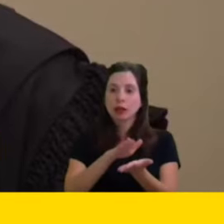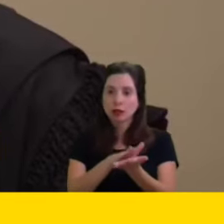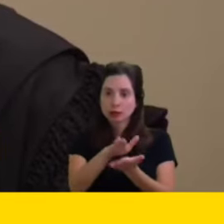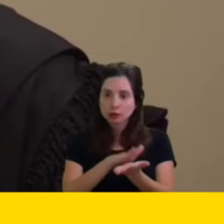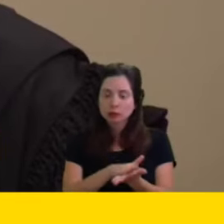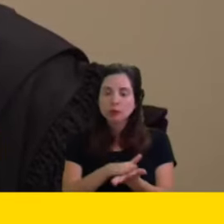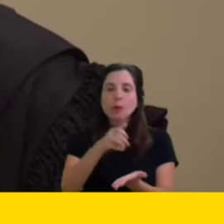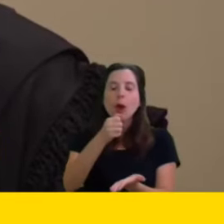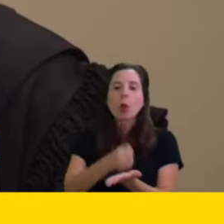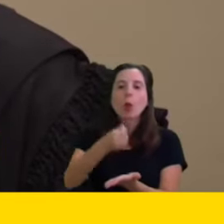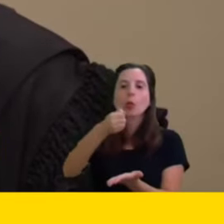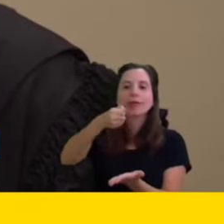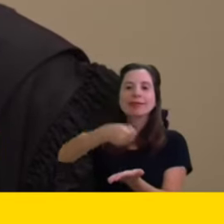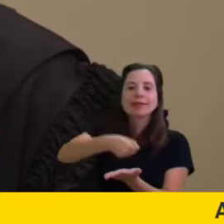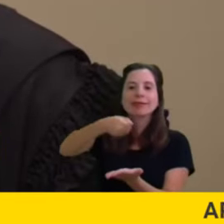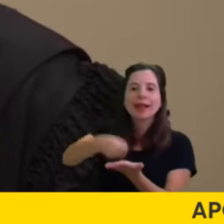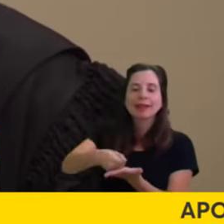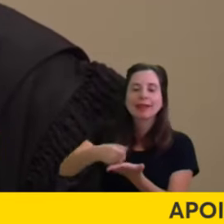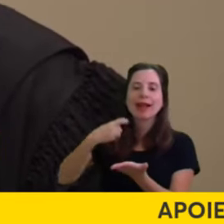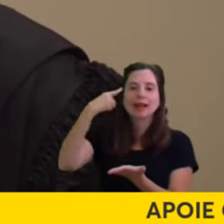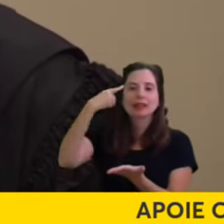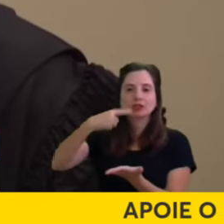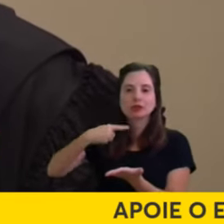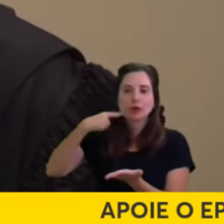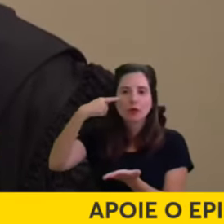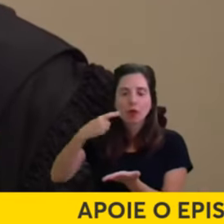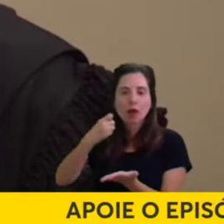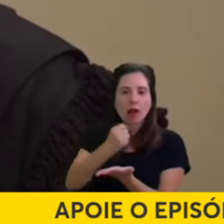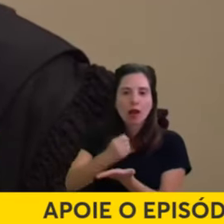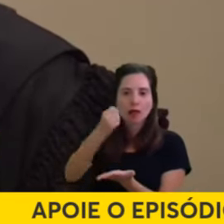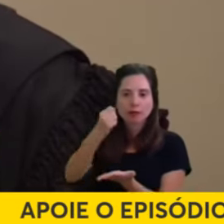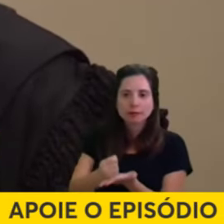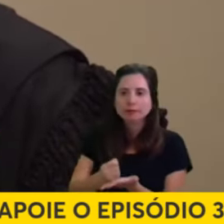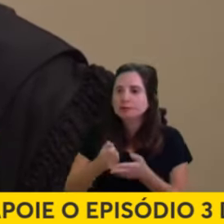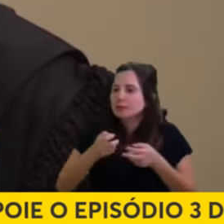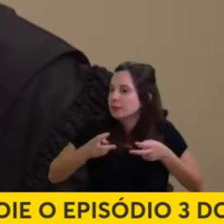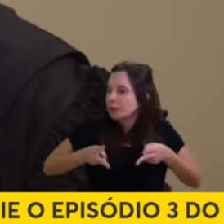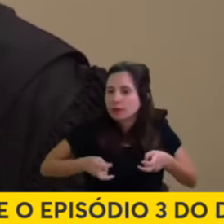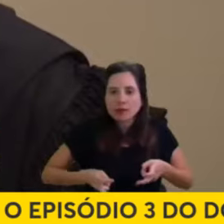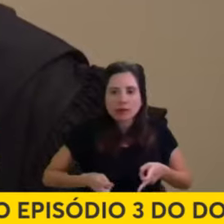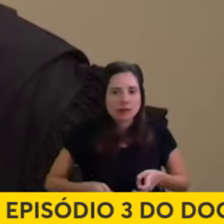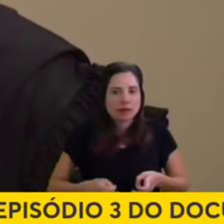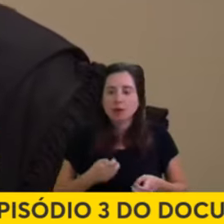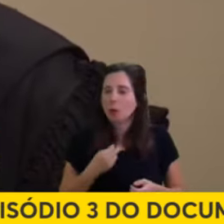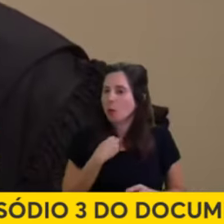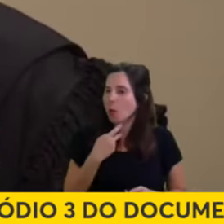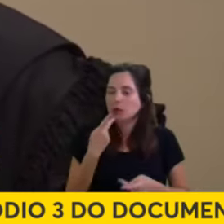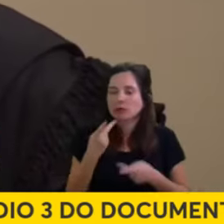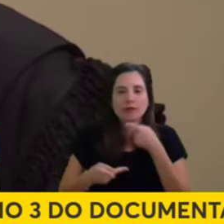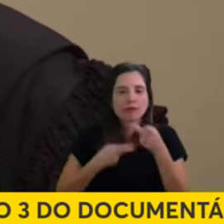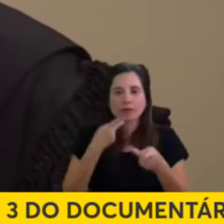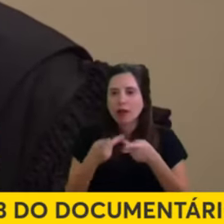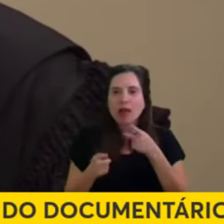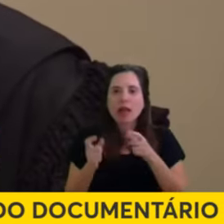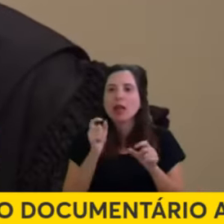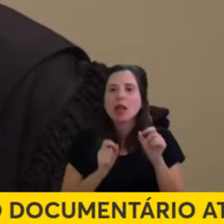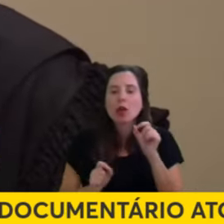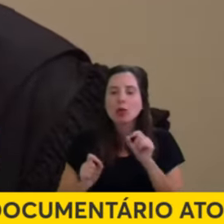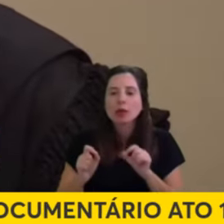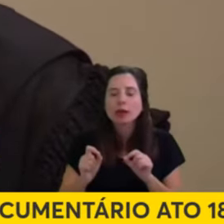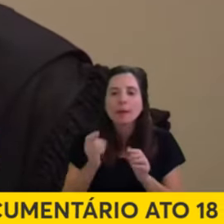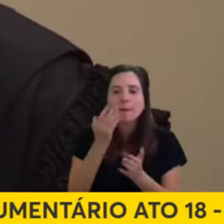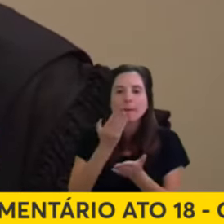advogado de 815.000 assim um argumento que não se pode simplesmente ser reproduzido é o de pretenso desvio de dinheiro